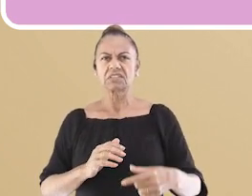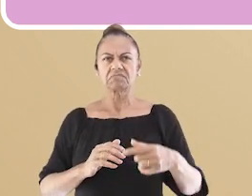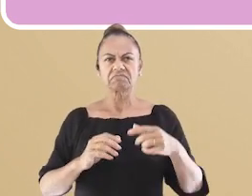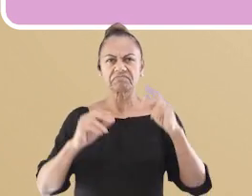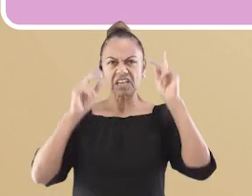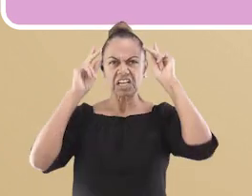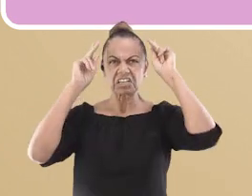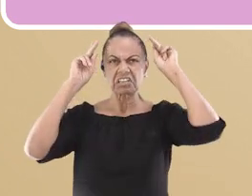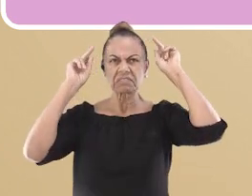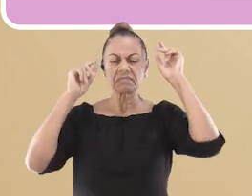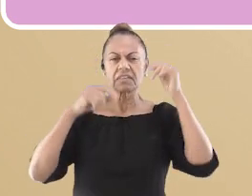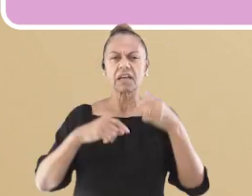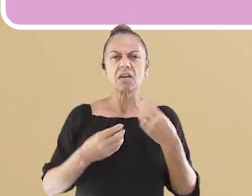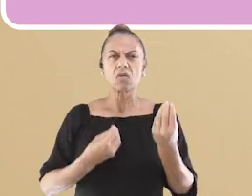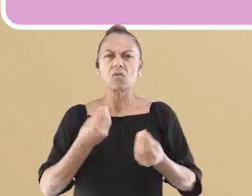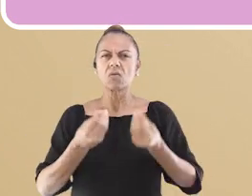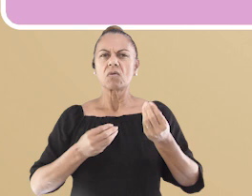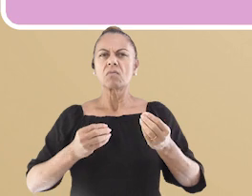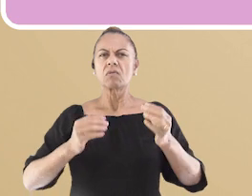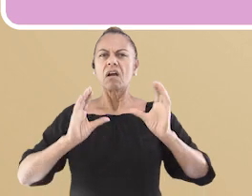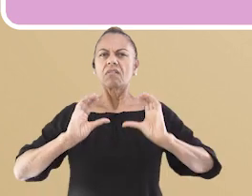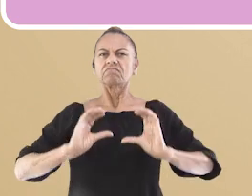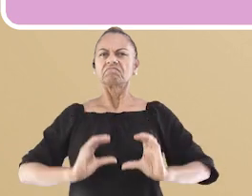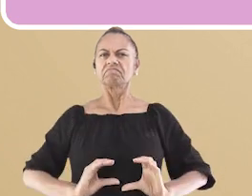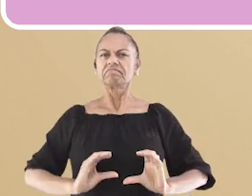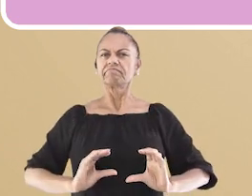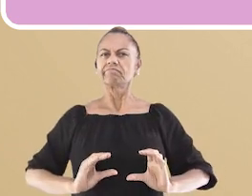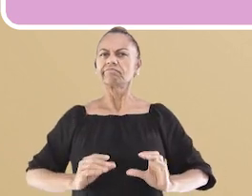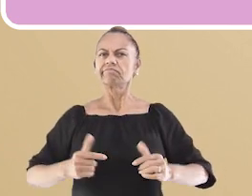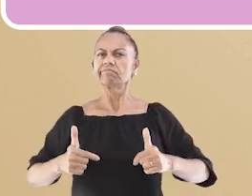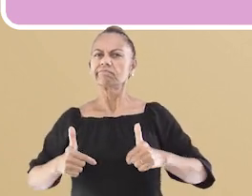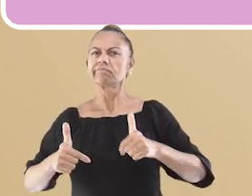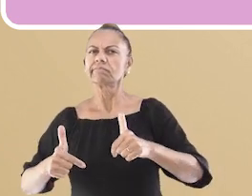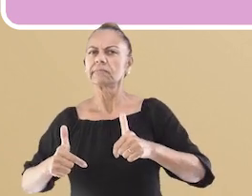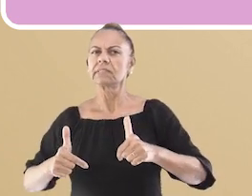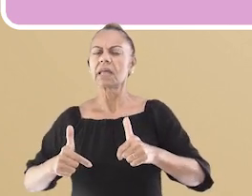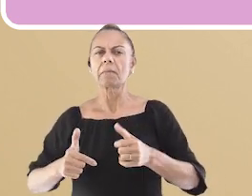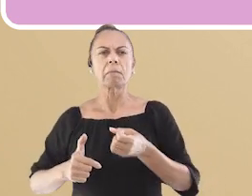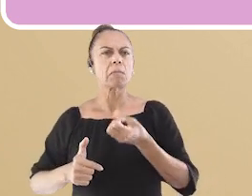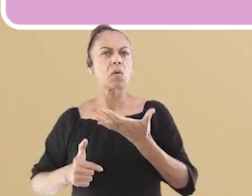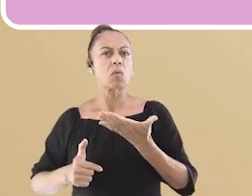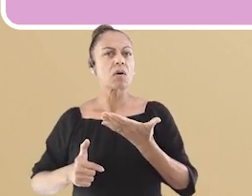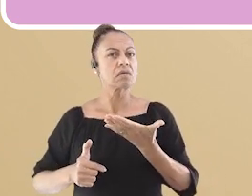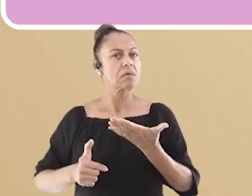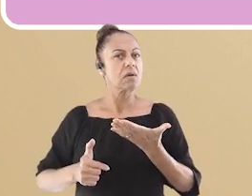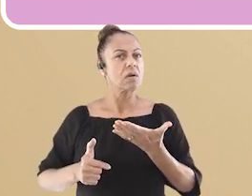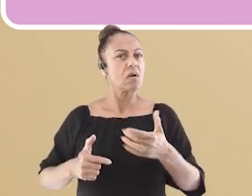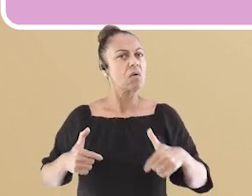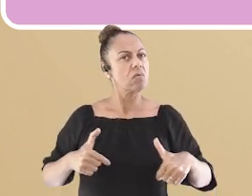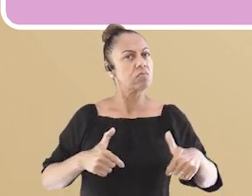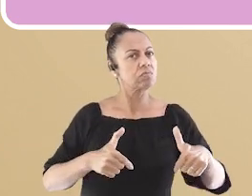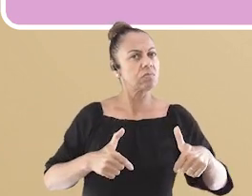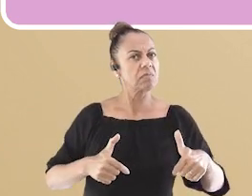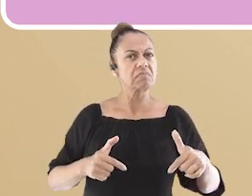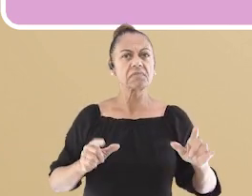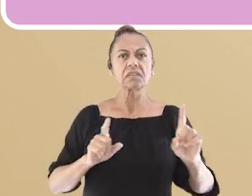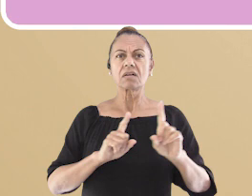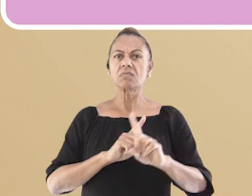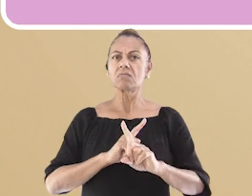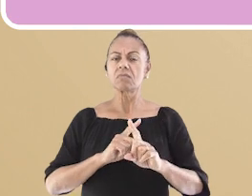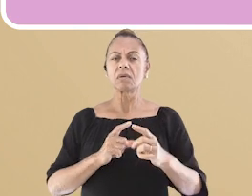cidadãos atenienses a respeito das virtudes. Como saber se uma conduta é boa ou